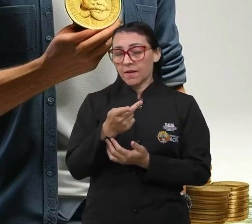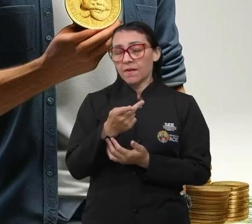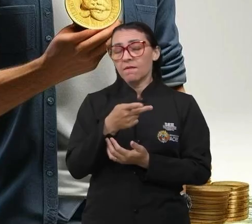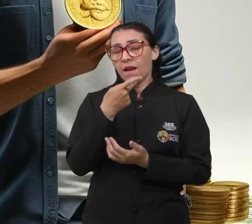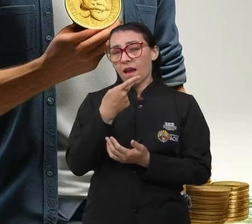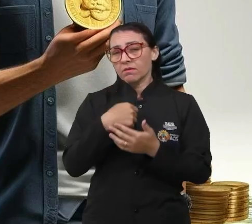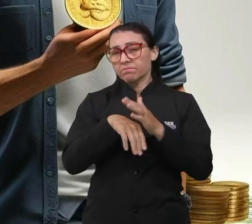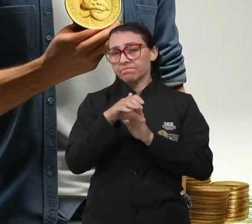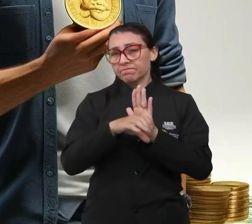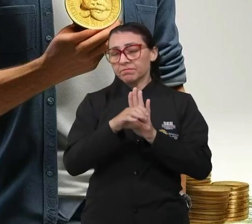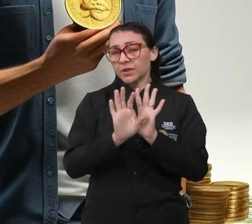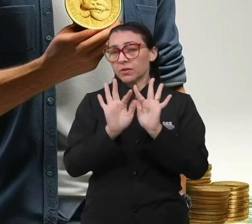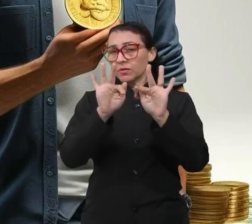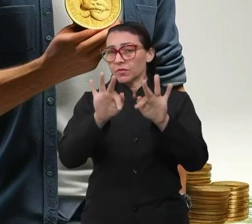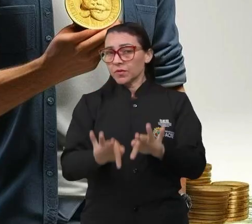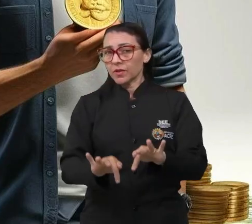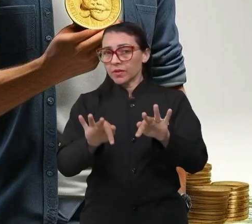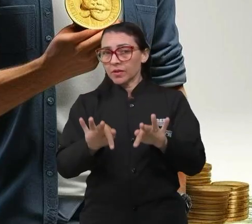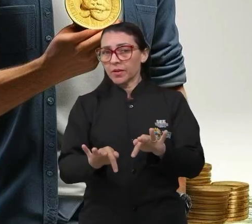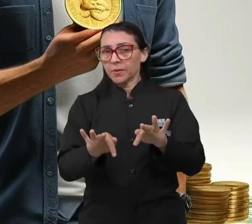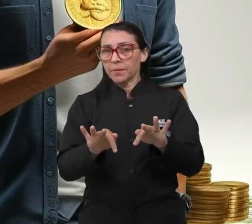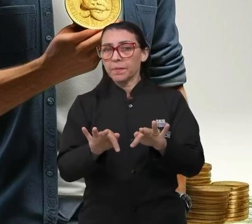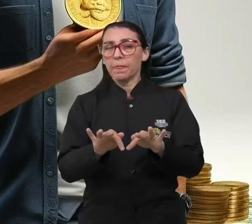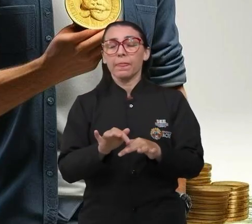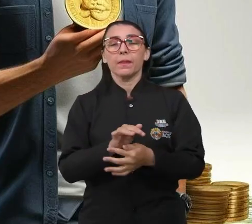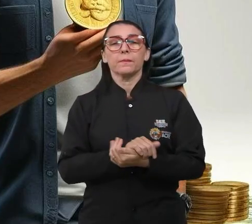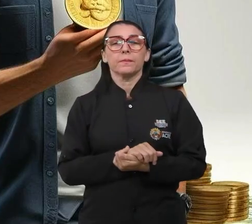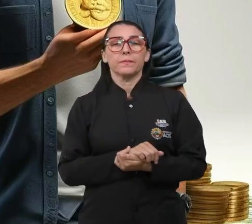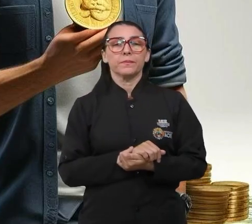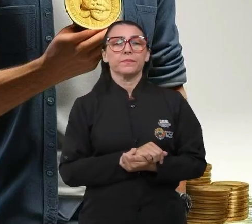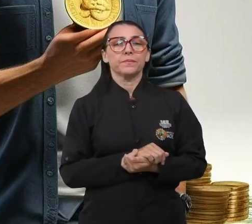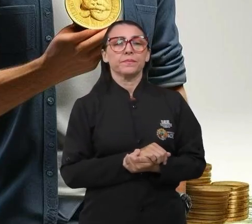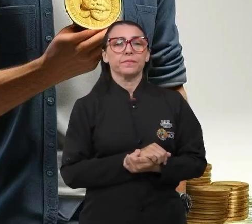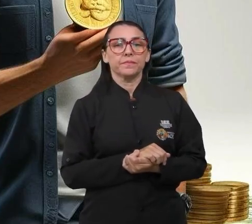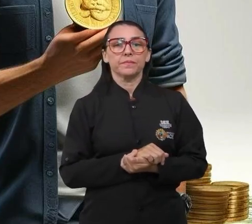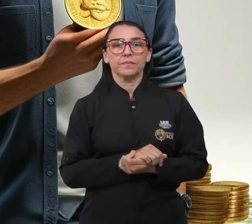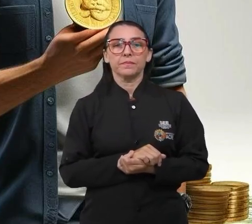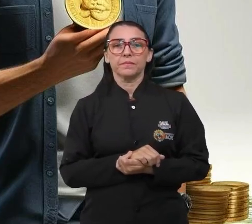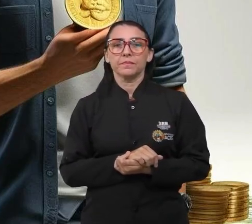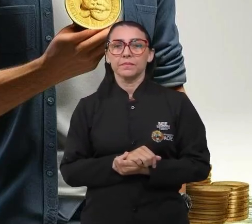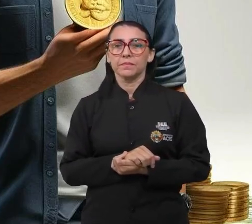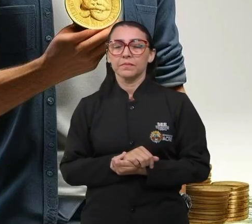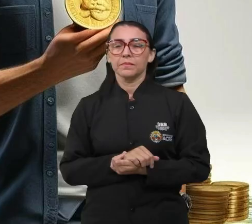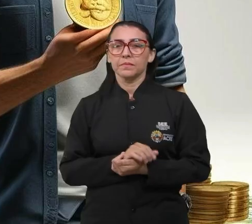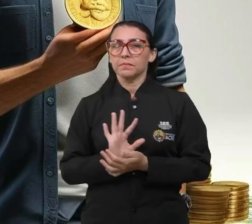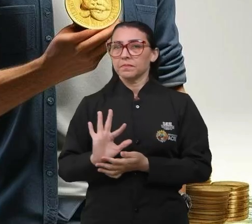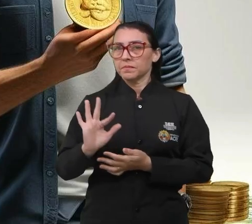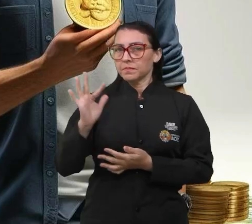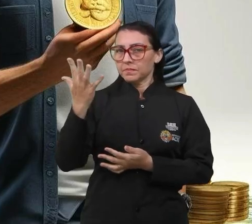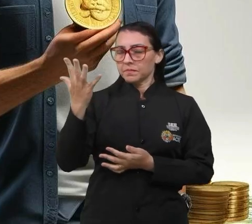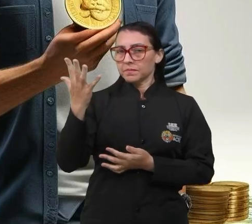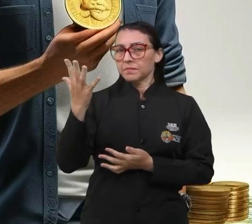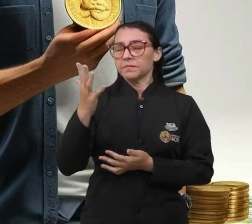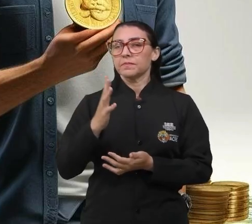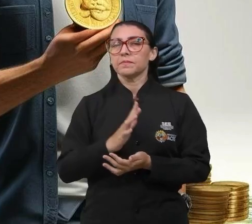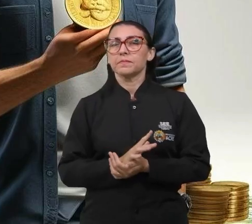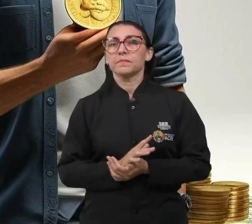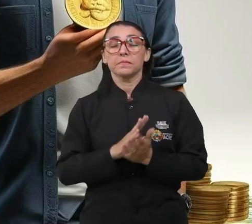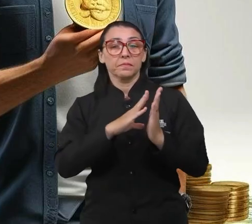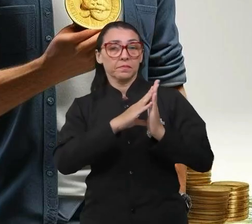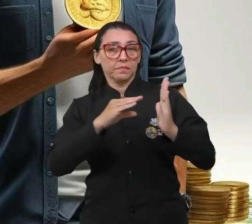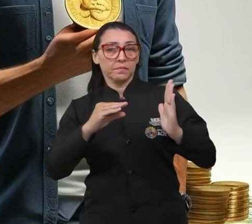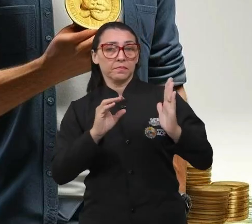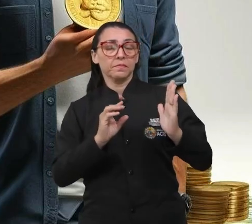vários conceitos para no final chegar justamente aqui, que tudo isso que acontece vai ser justamente um